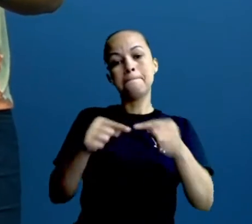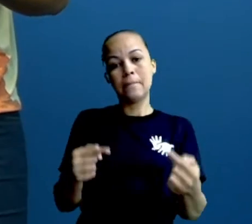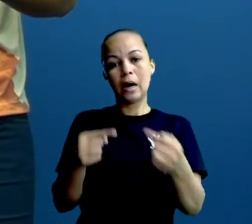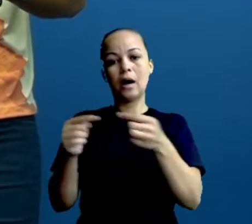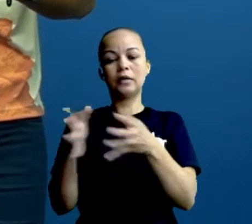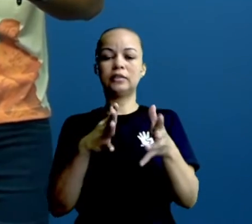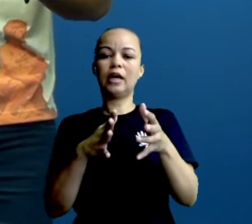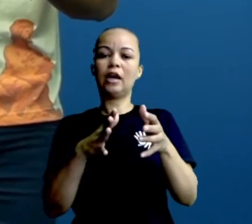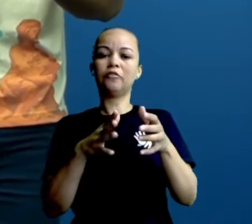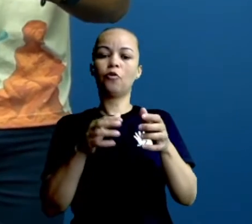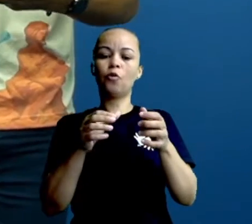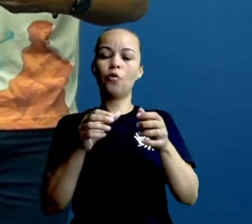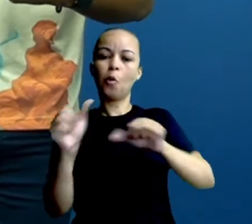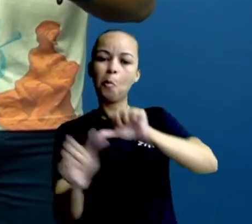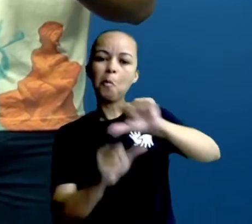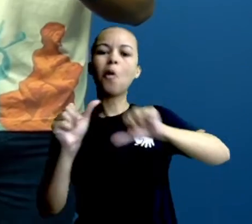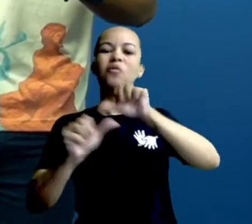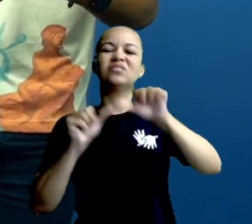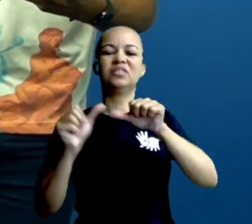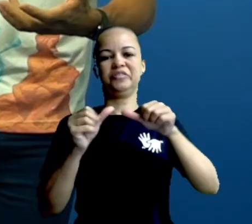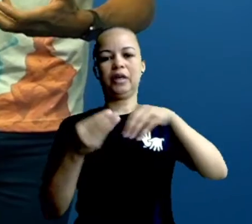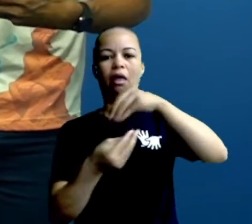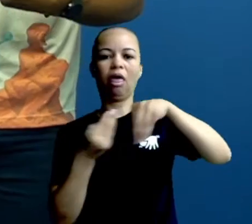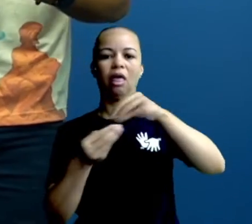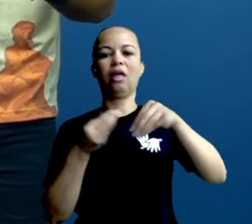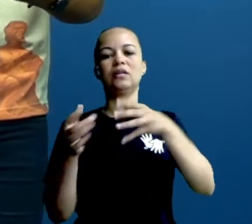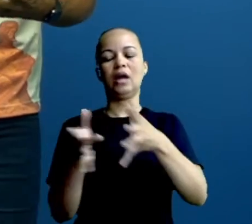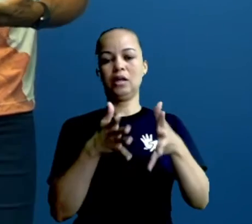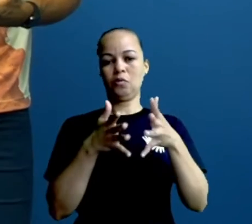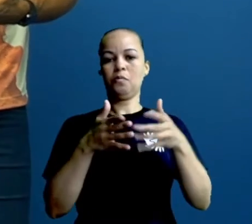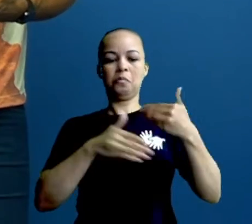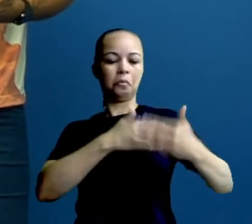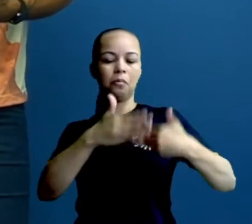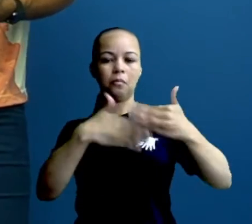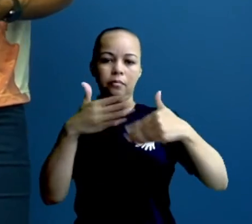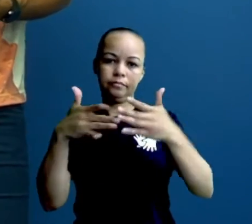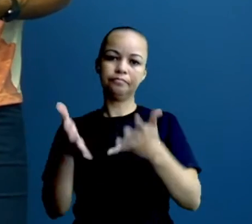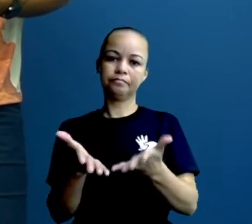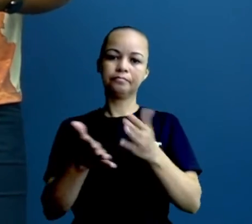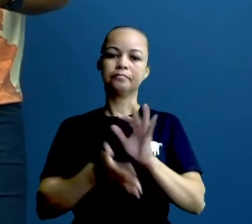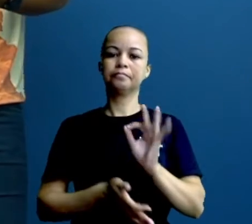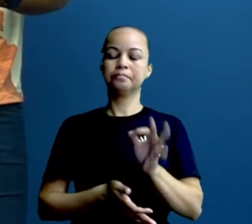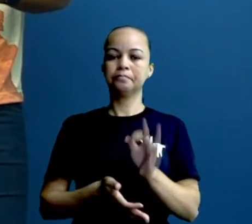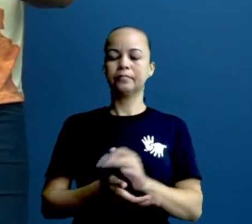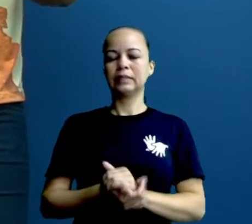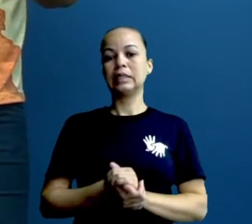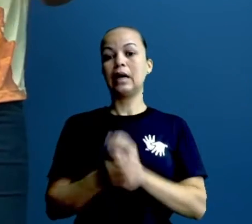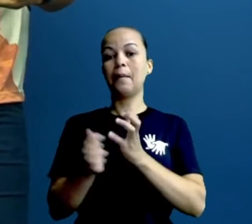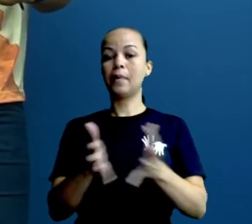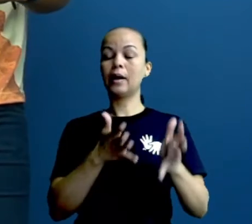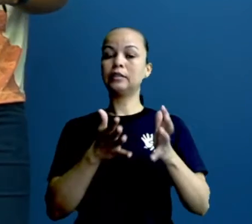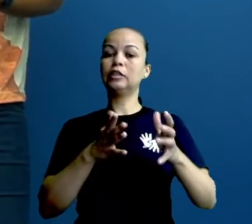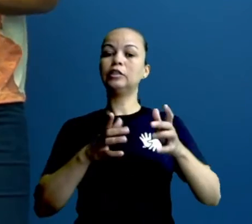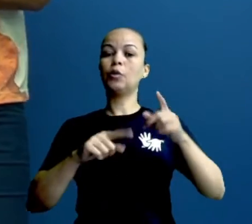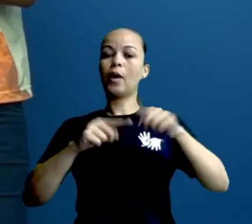foram alteradas, elas são modificadas no meio do processo, tá certo? A partir de